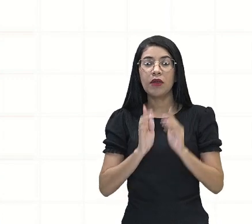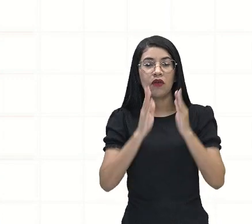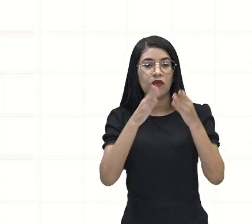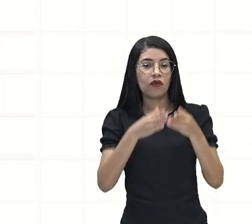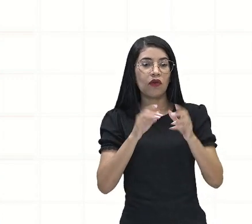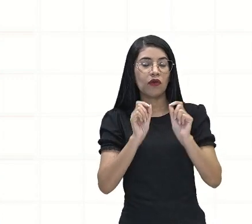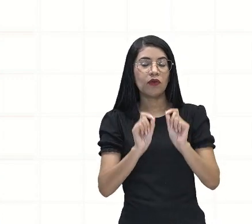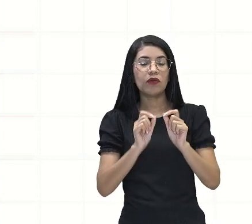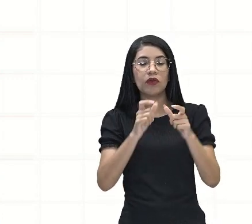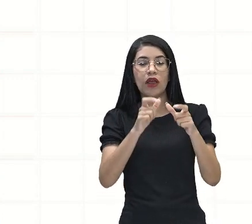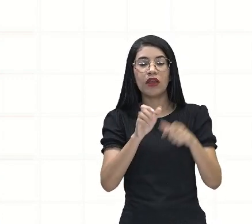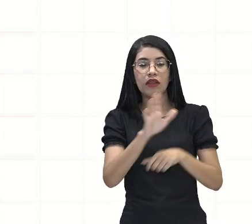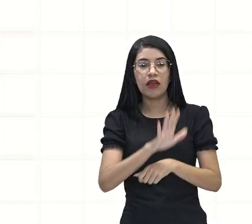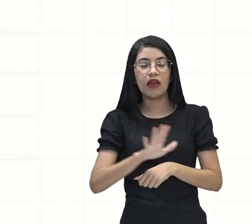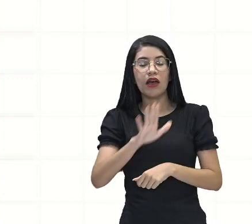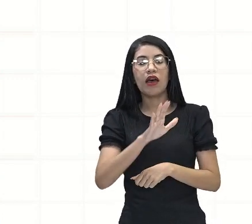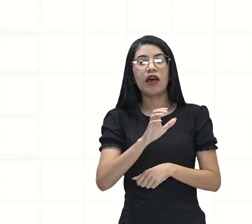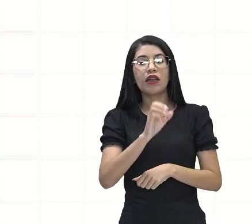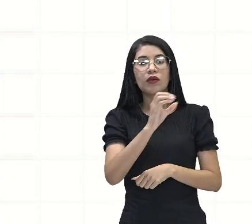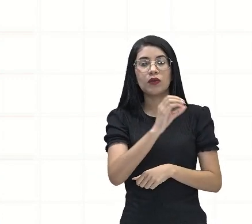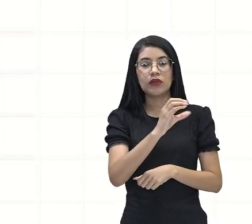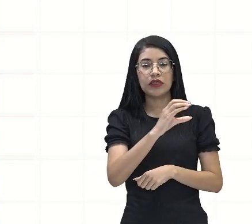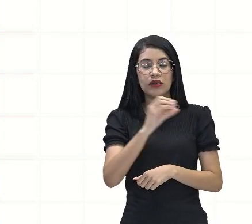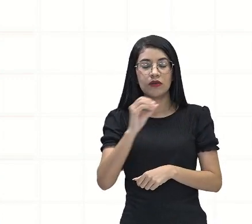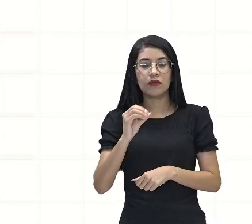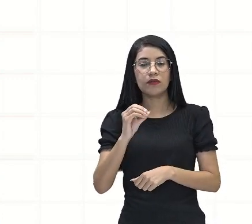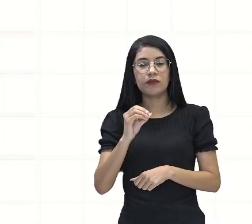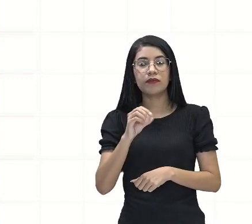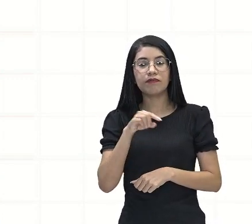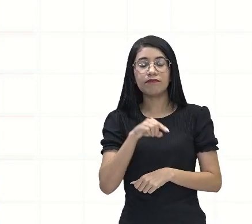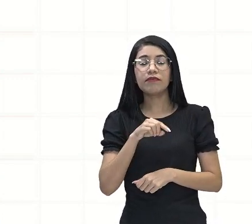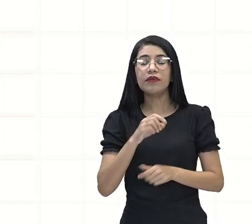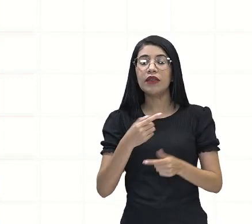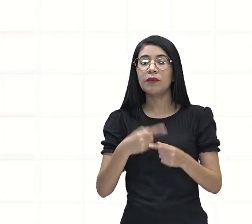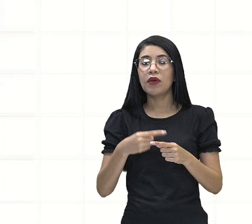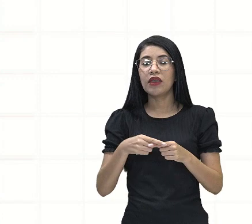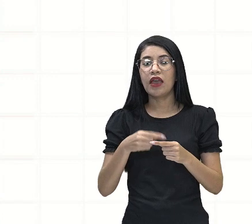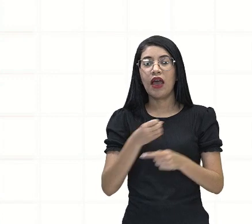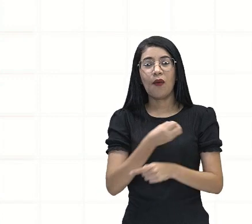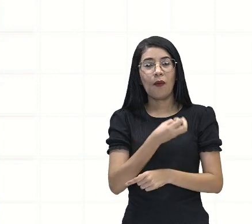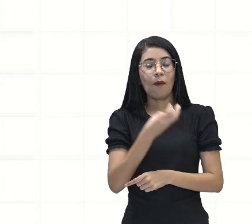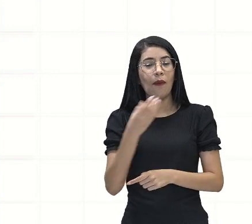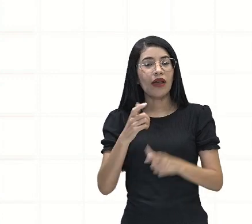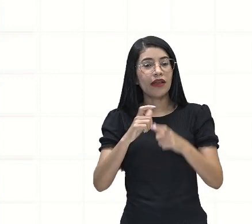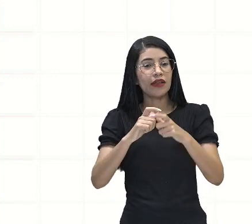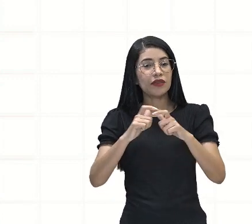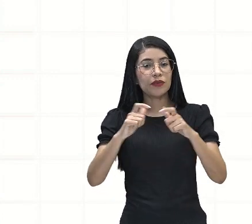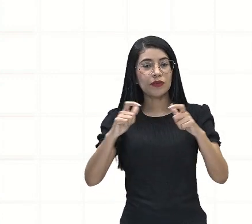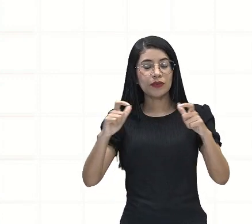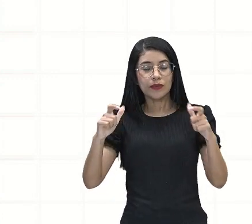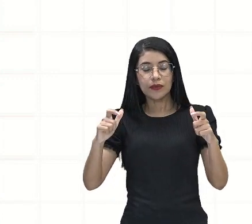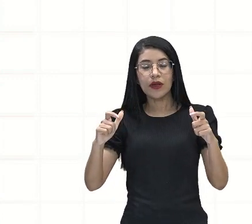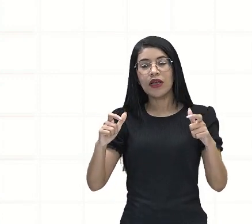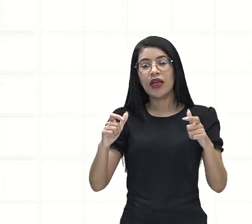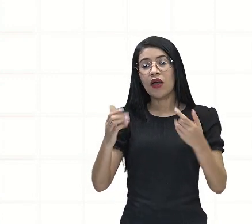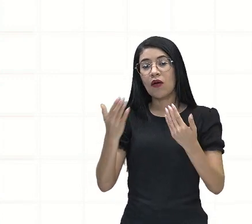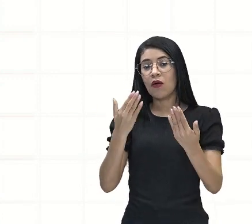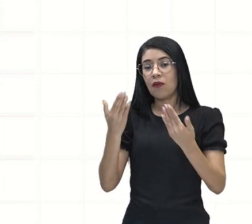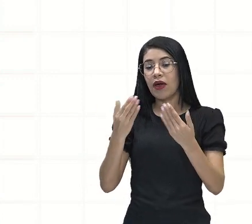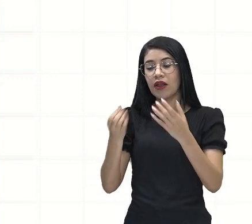né que a gente chama de celeiro do mundo devido a grande quantidade né devido em relação à